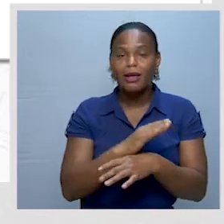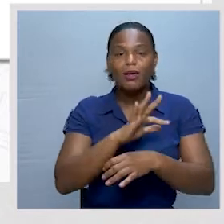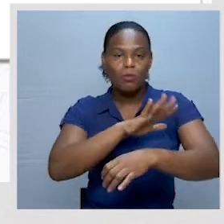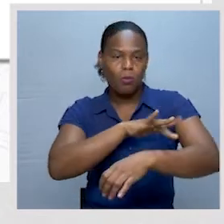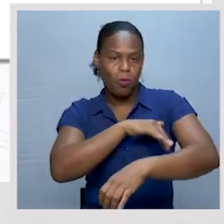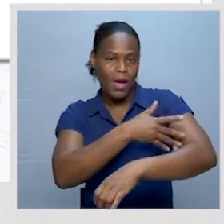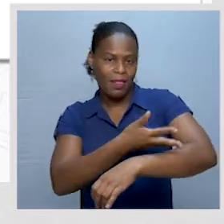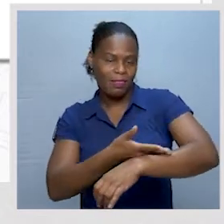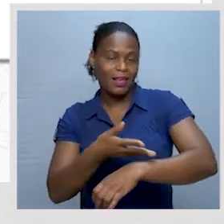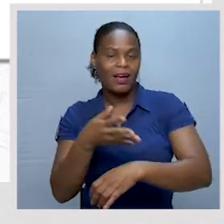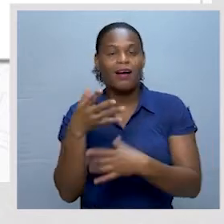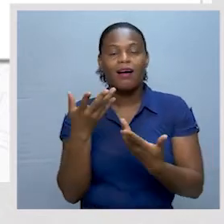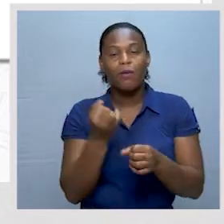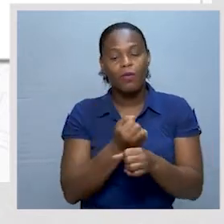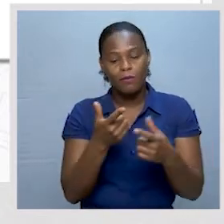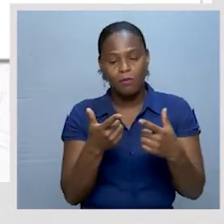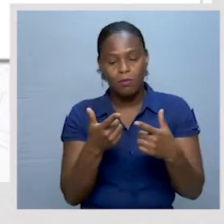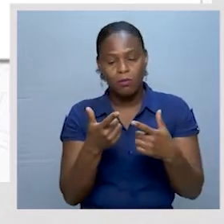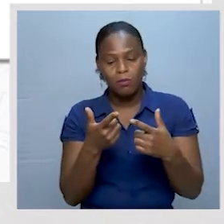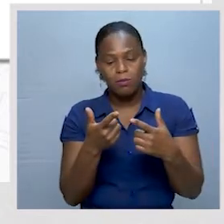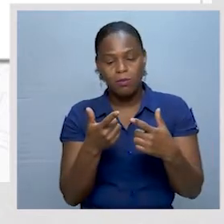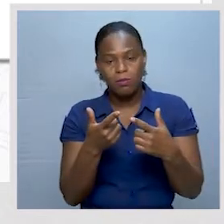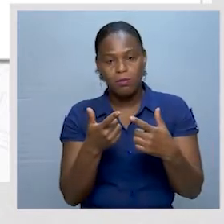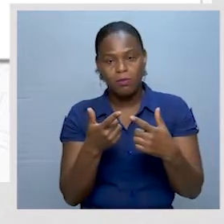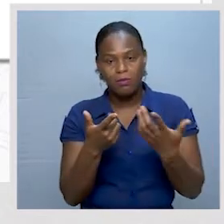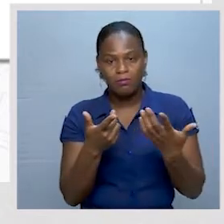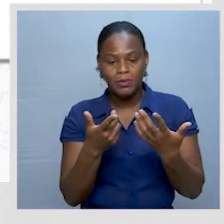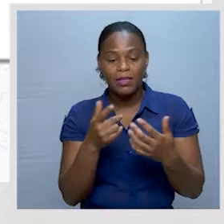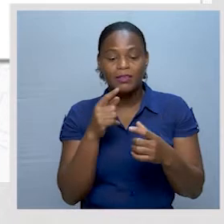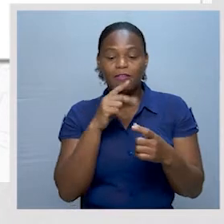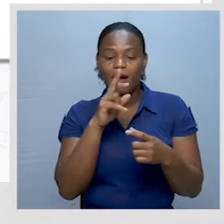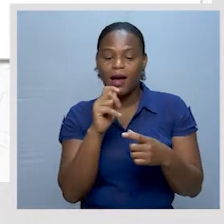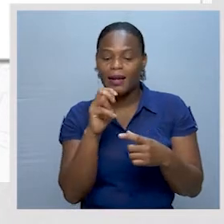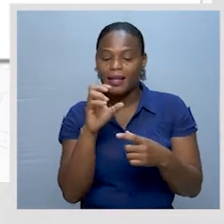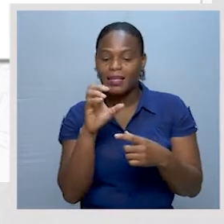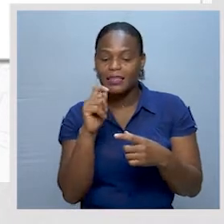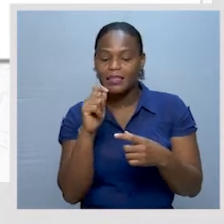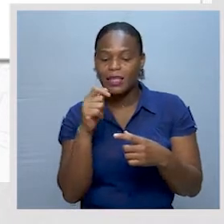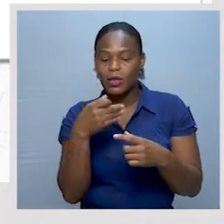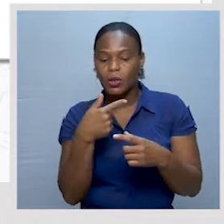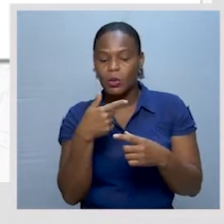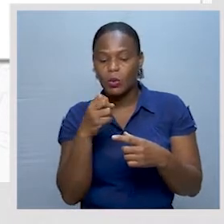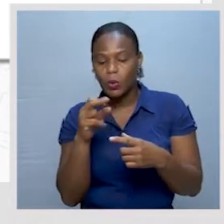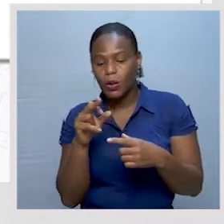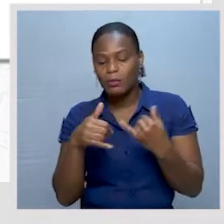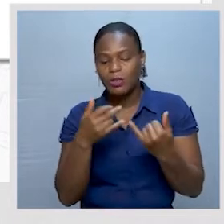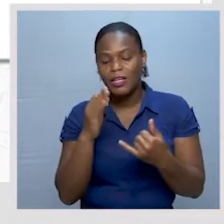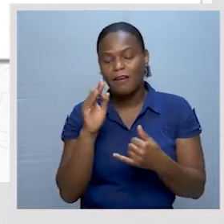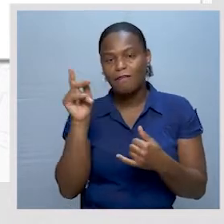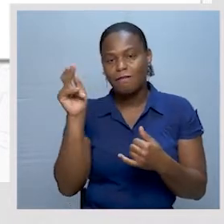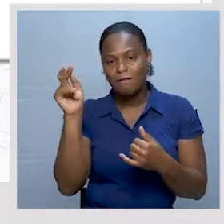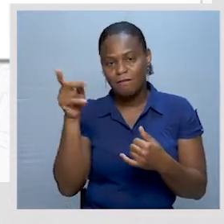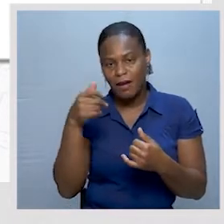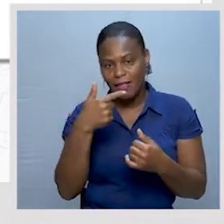a função conotativa ou apelativa, situa-se num receptor, a função fática no